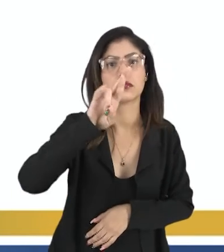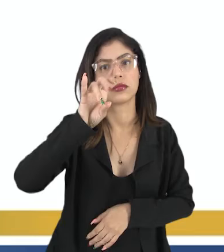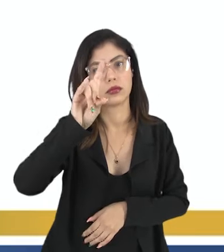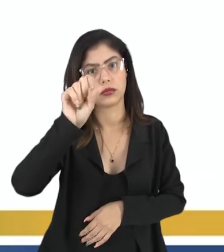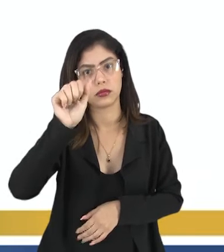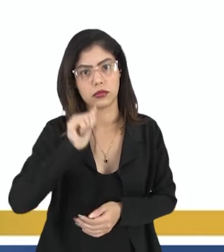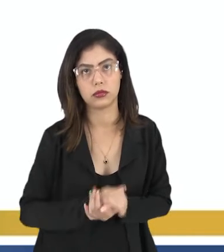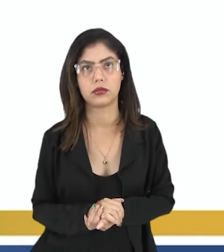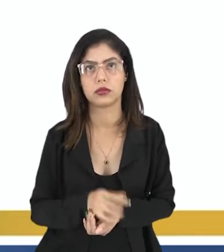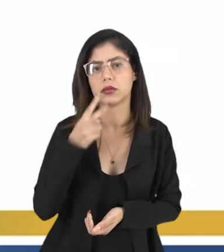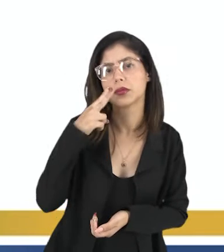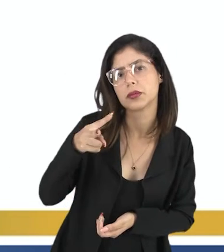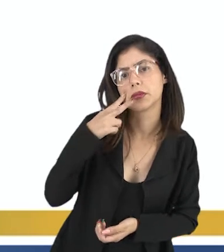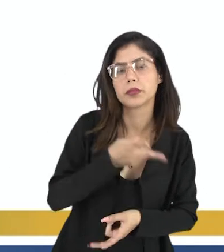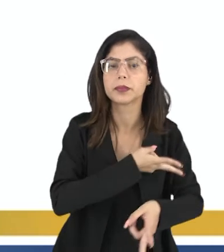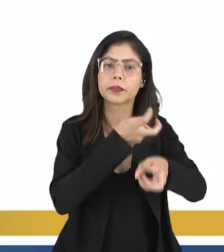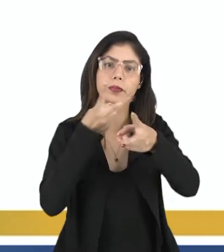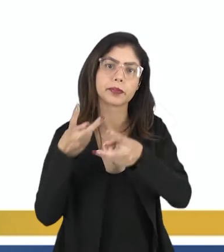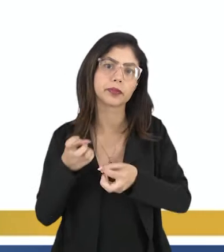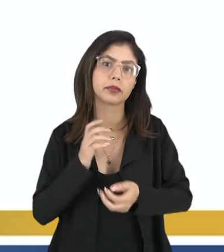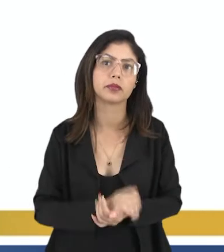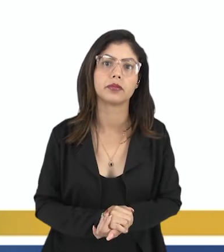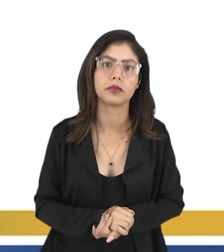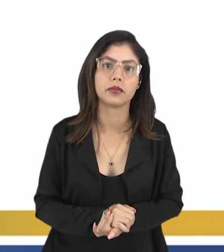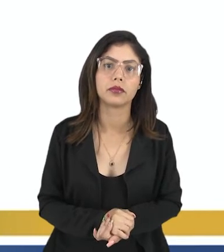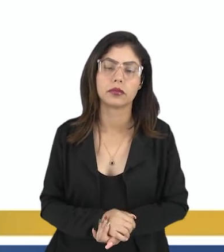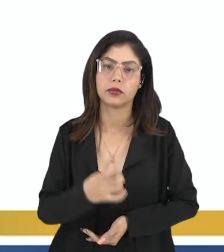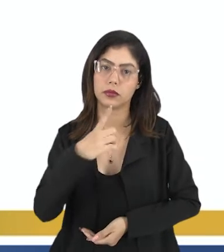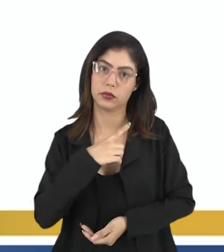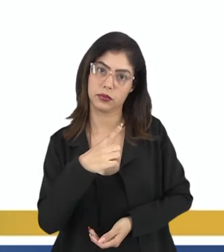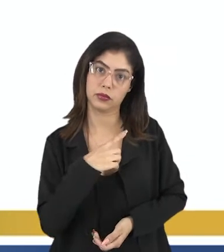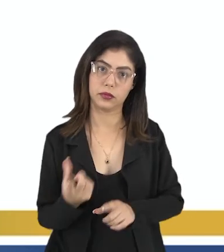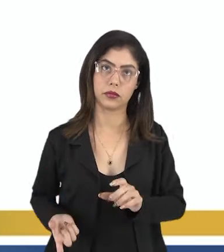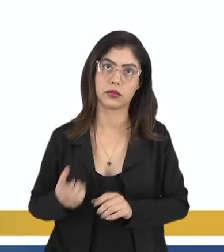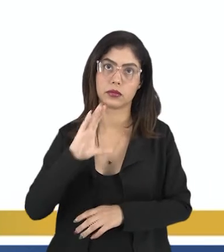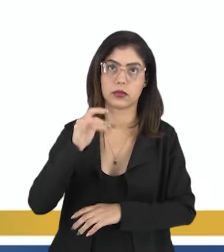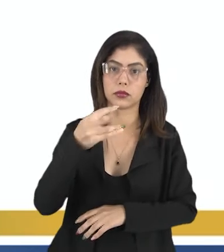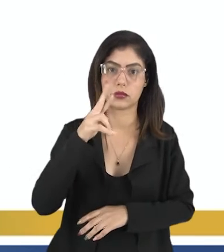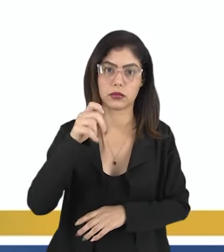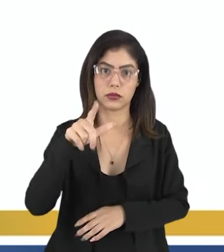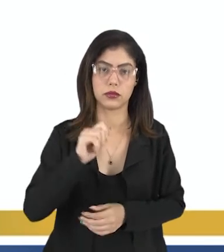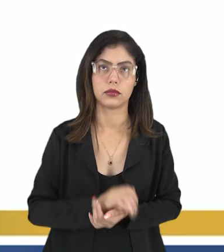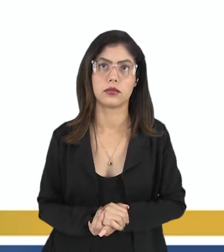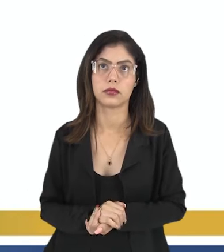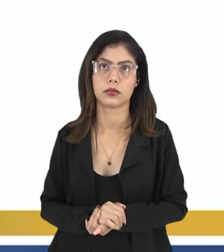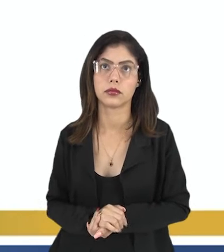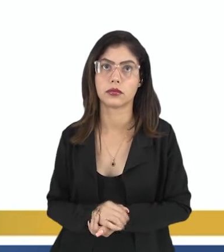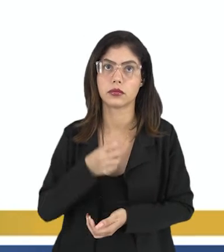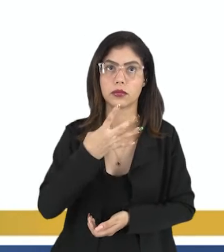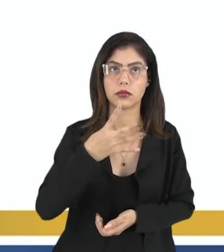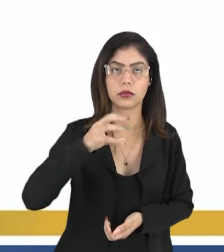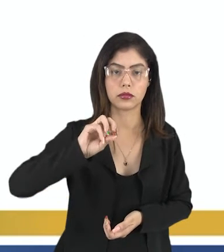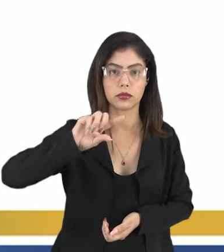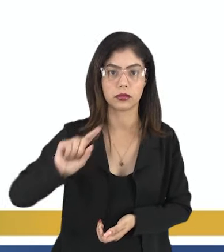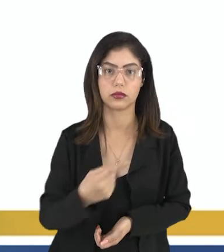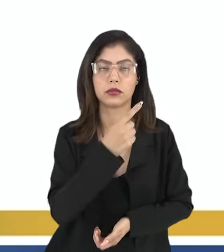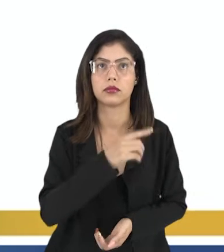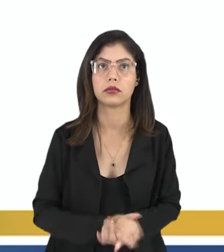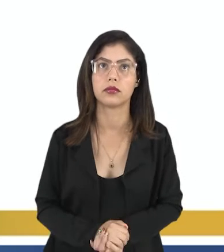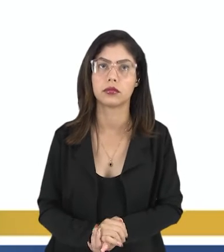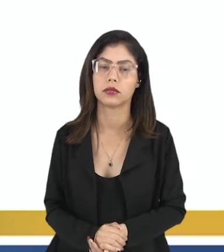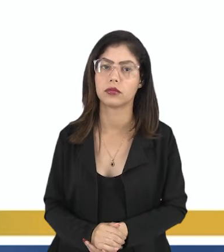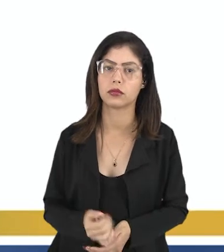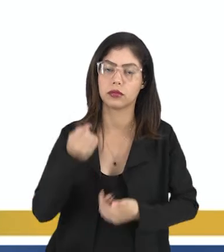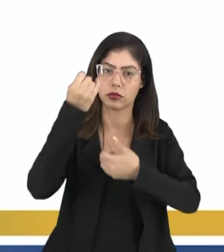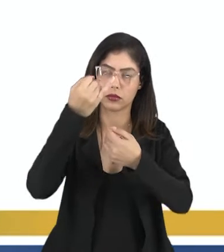compostos. Então, verifique na situação que nós temos um capital de R$40 mil e ela foi